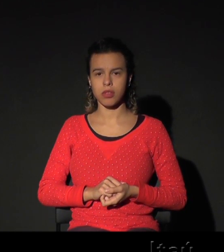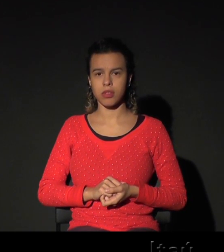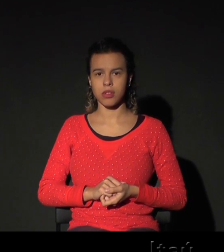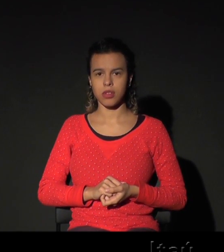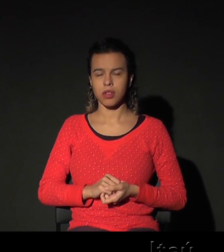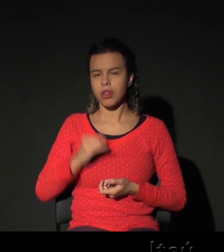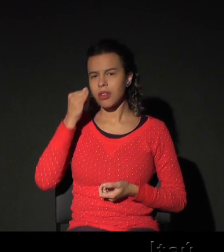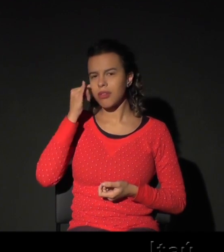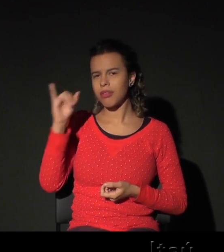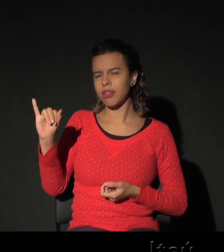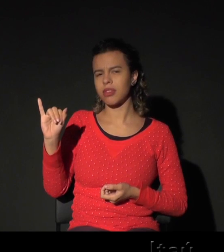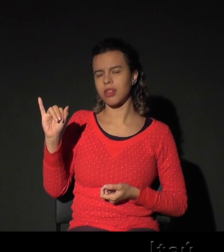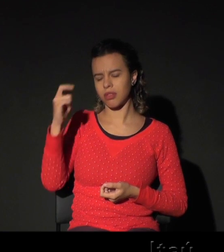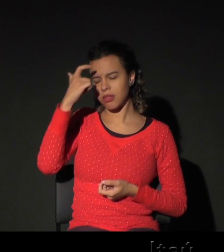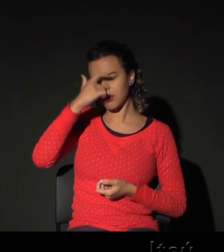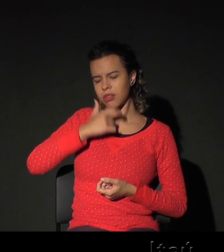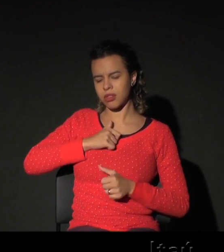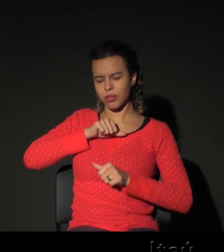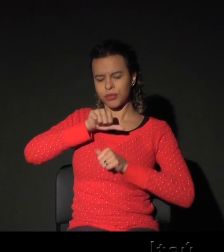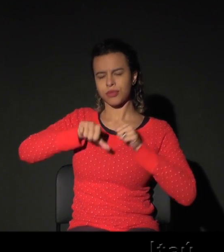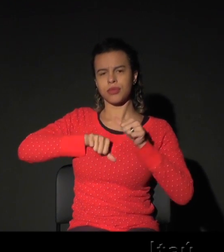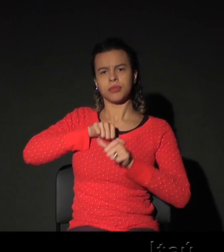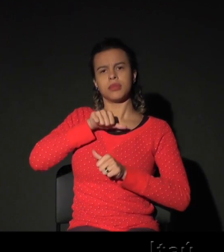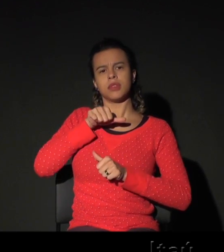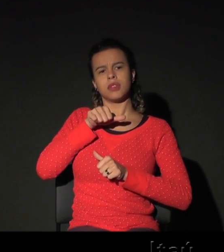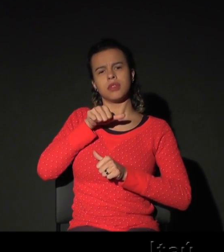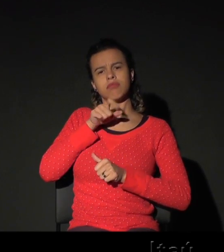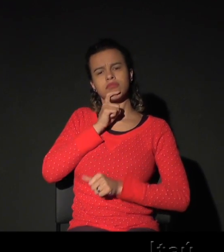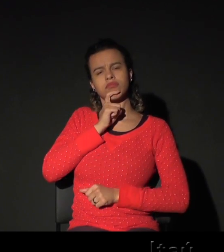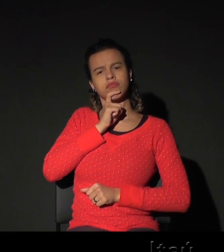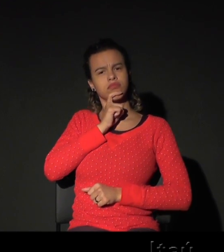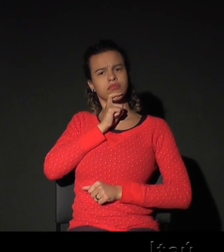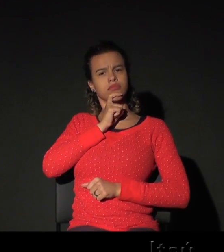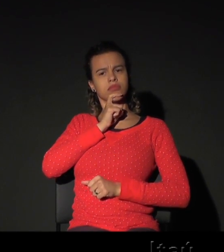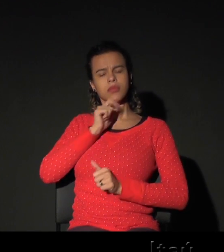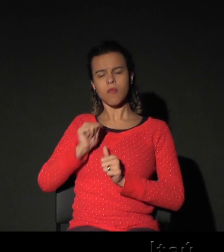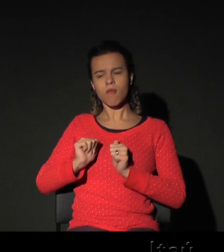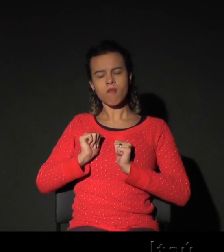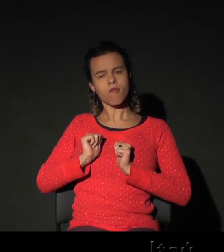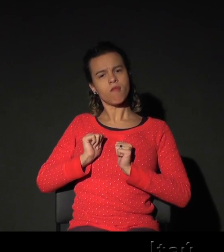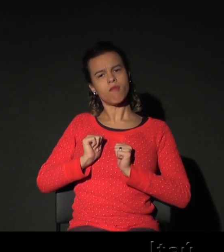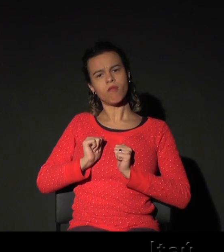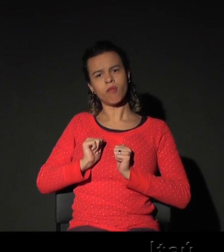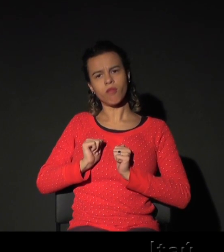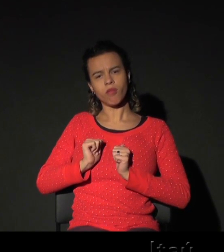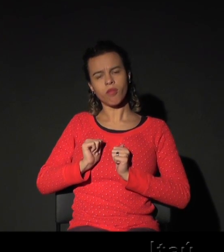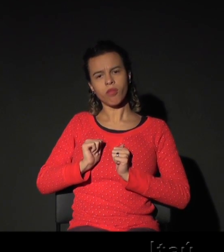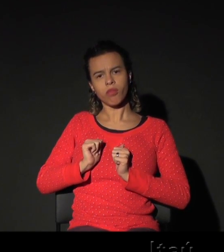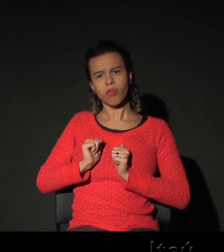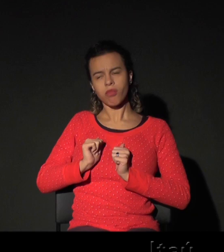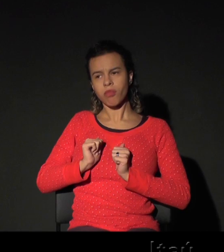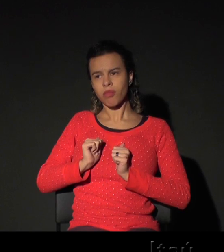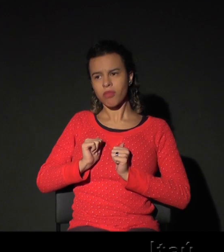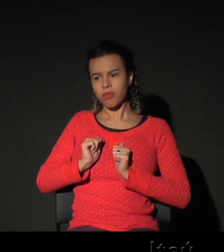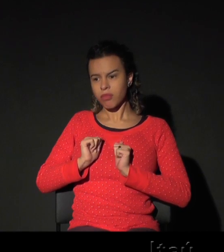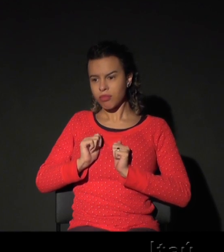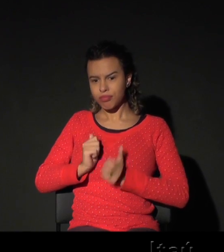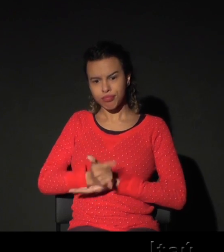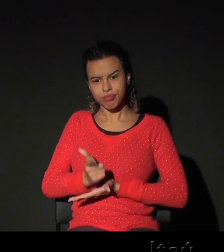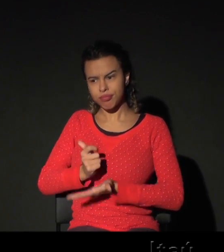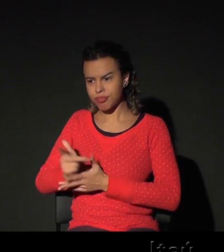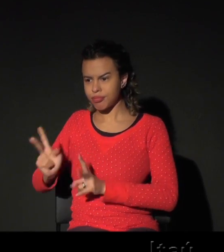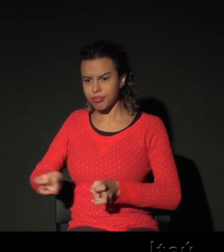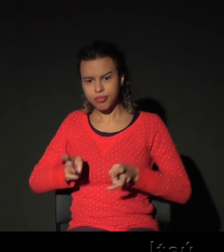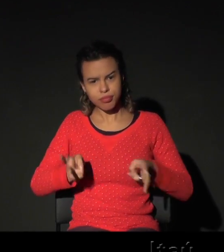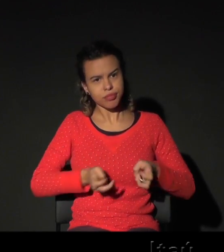também não se torne um ser frio um ser altamente Consumista